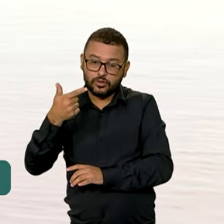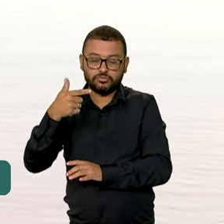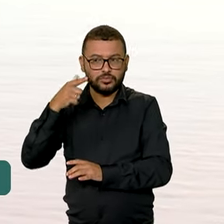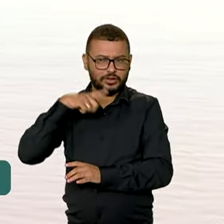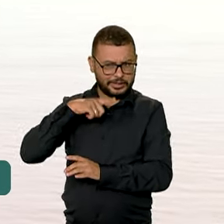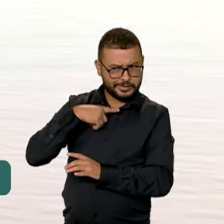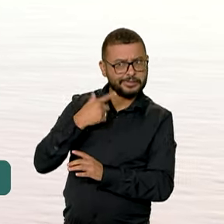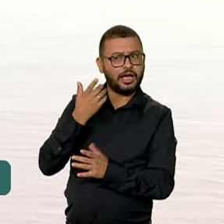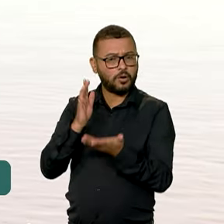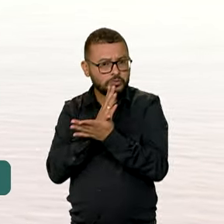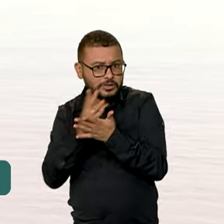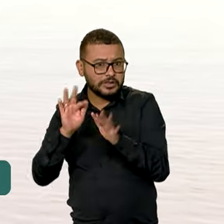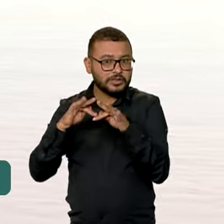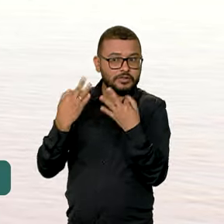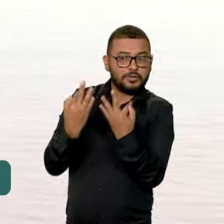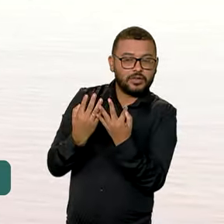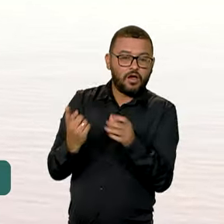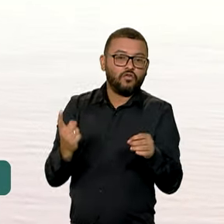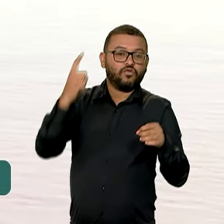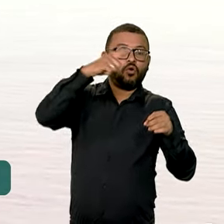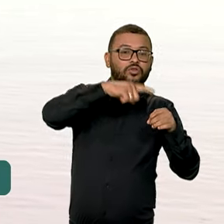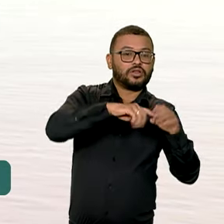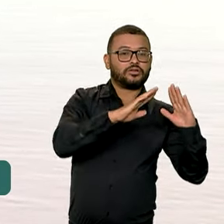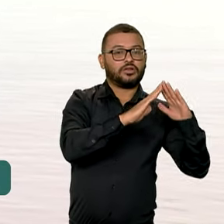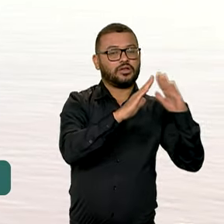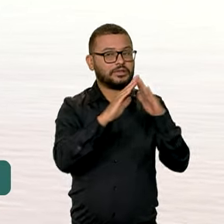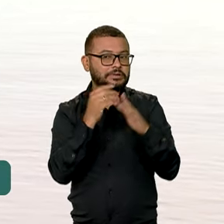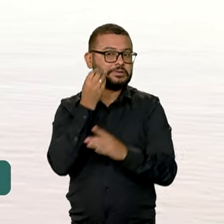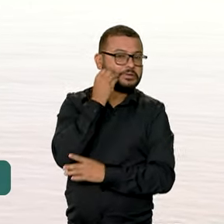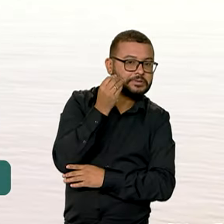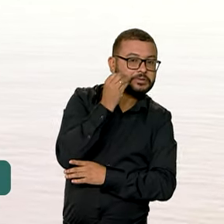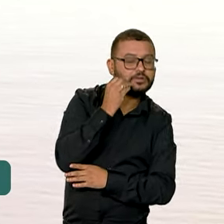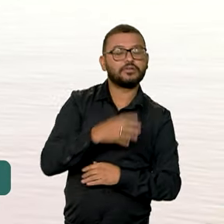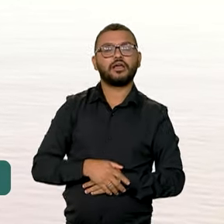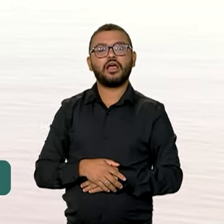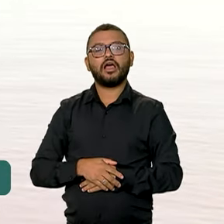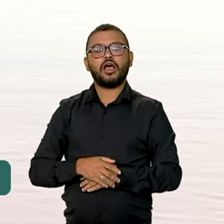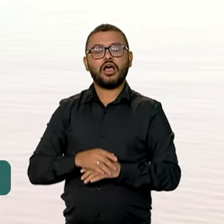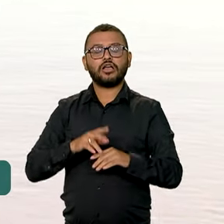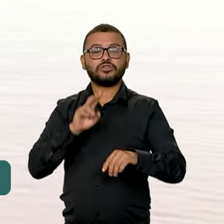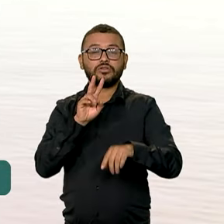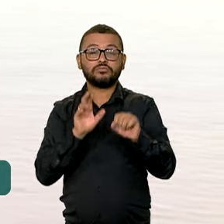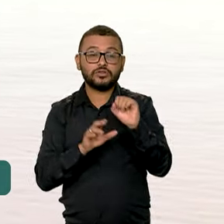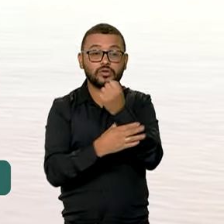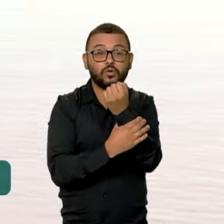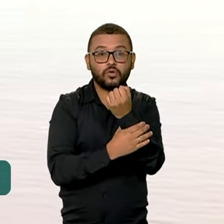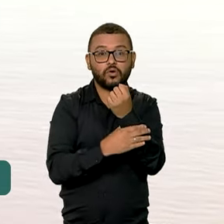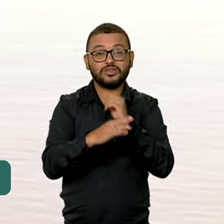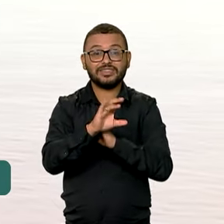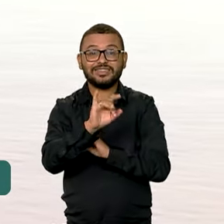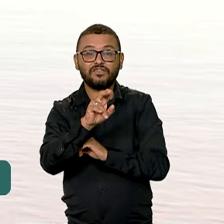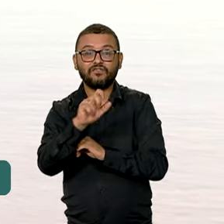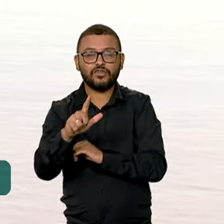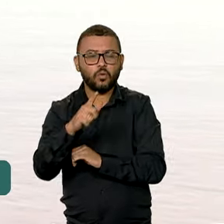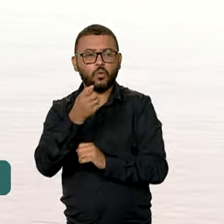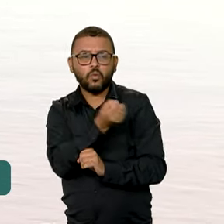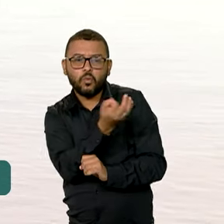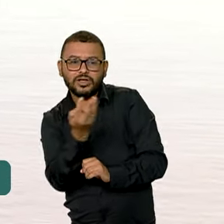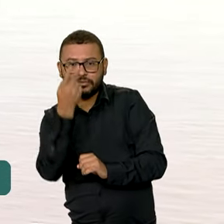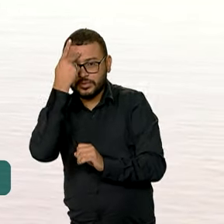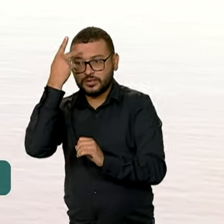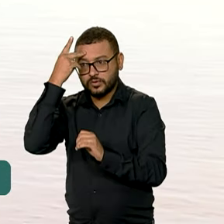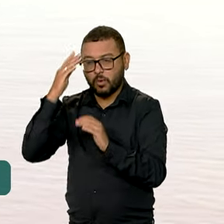assim, muitas famílias estão voltando para casa. A Defesa Civil divulgou que o número de pessoas nos abrigos